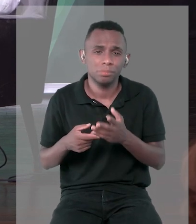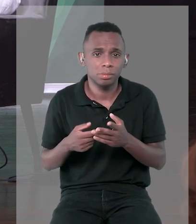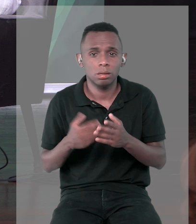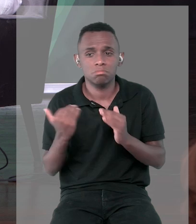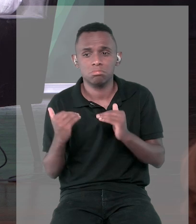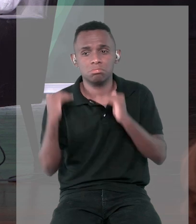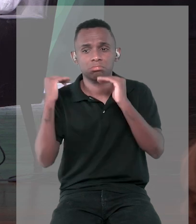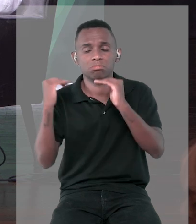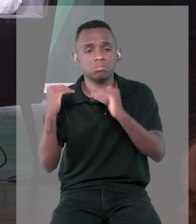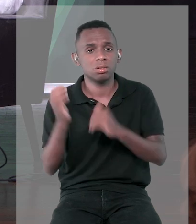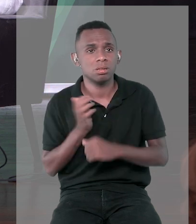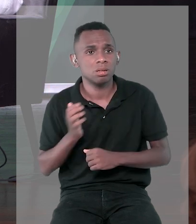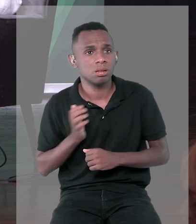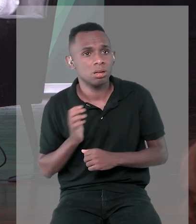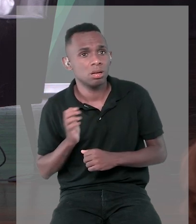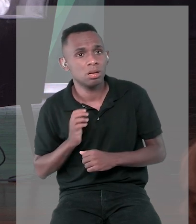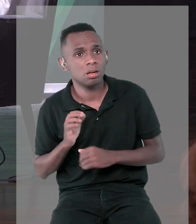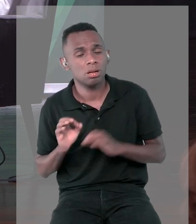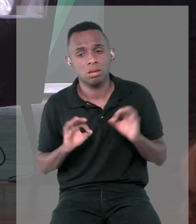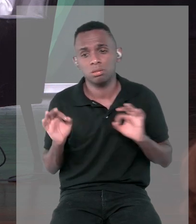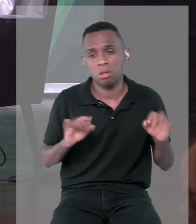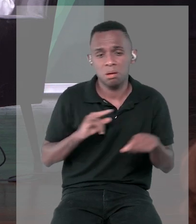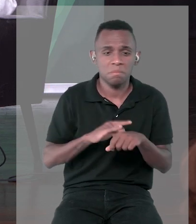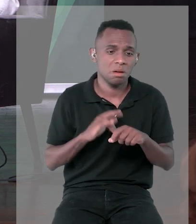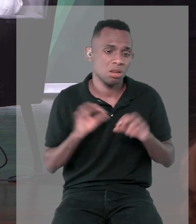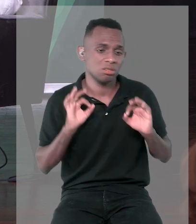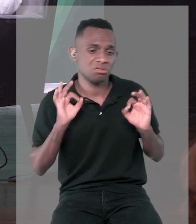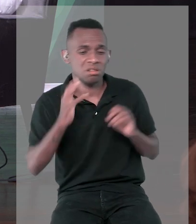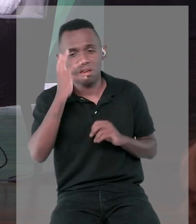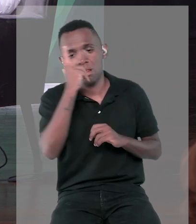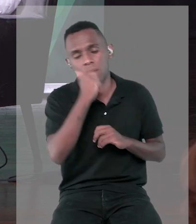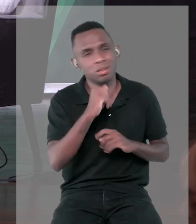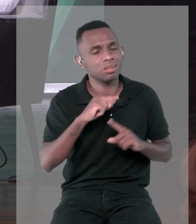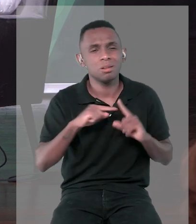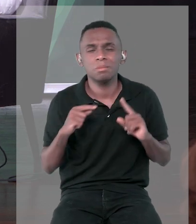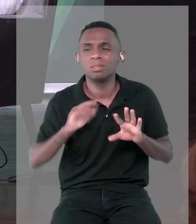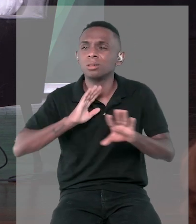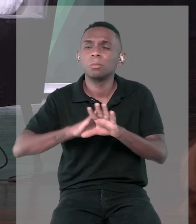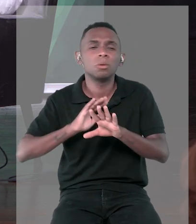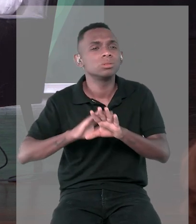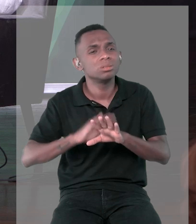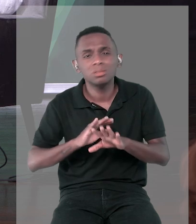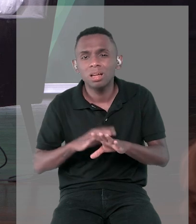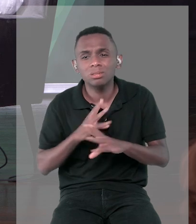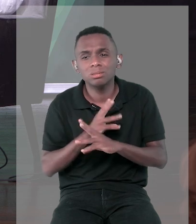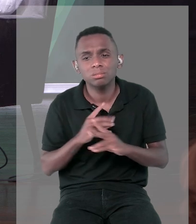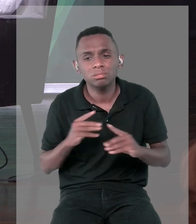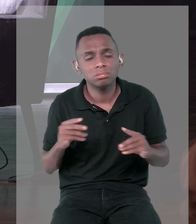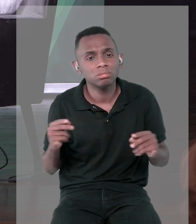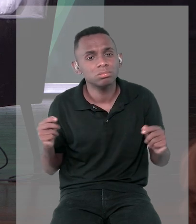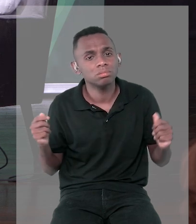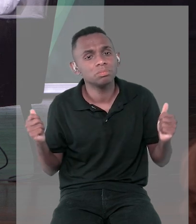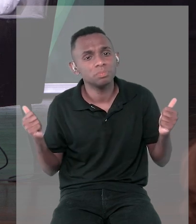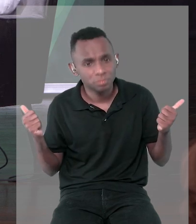sociedade, alta sociedade, cada toalete muito chique, ela é muito linda, mas isso tudo ela vai se desvestindo,